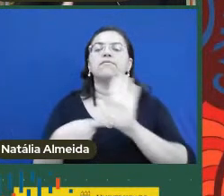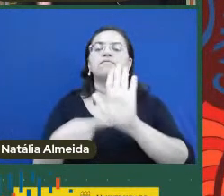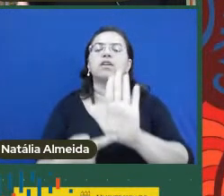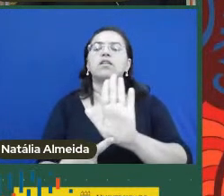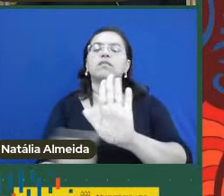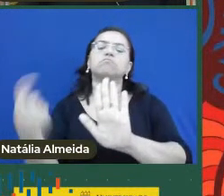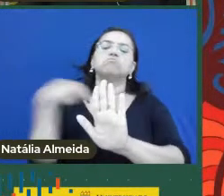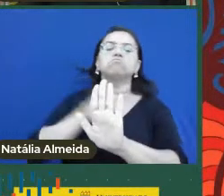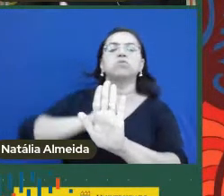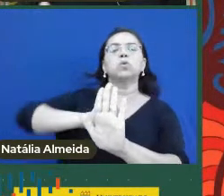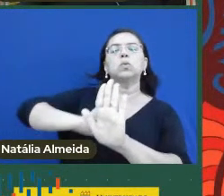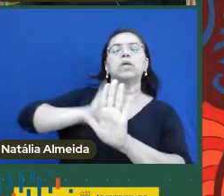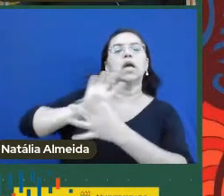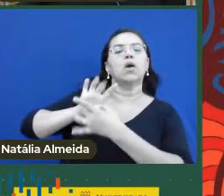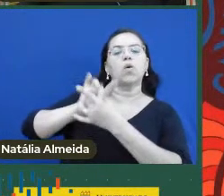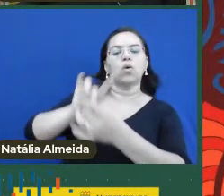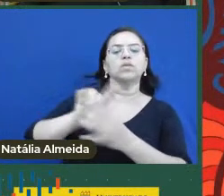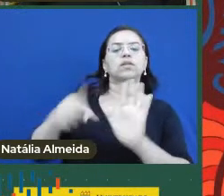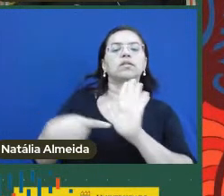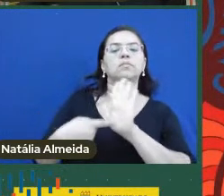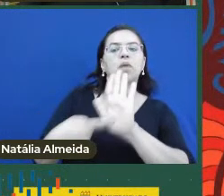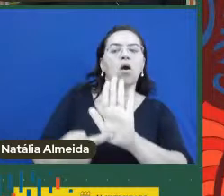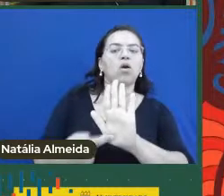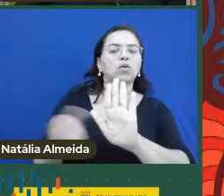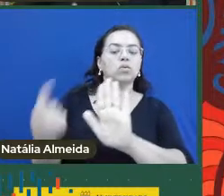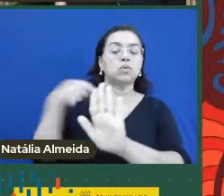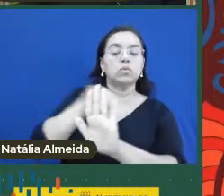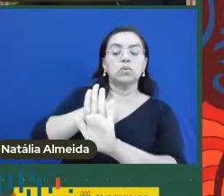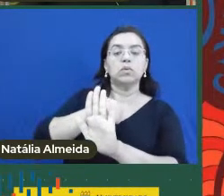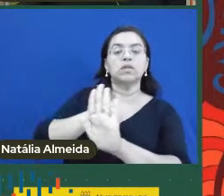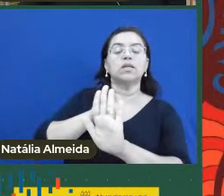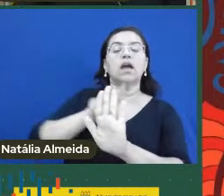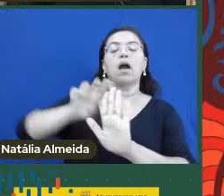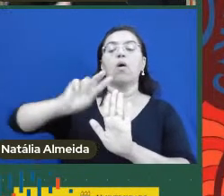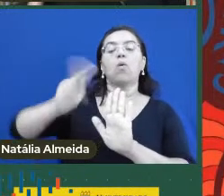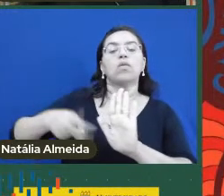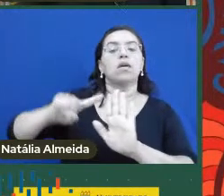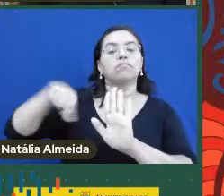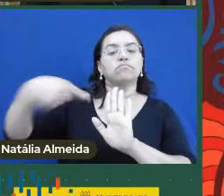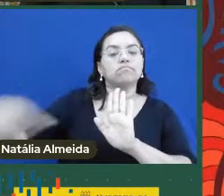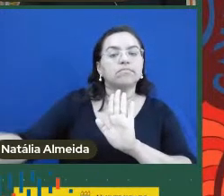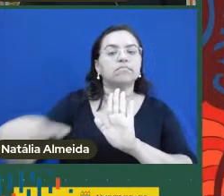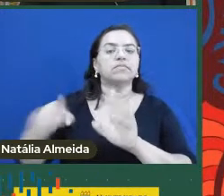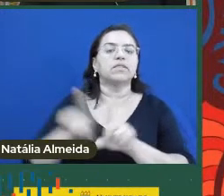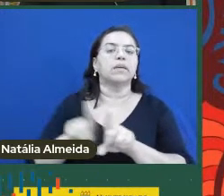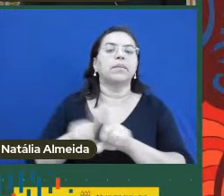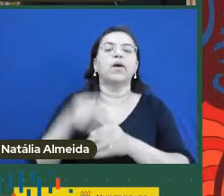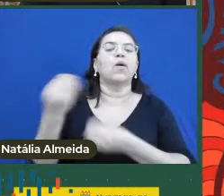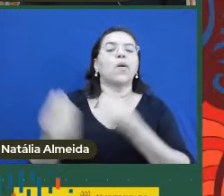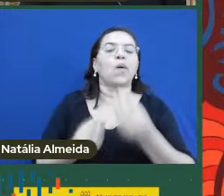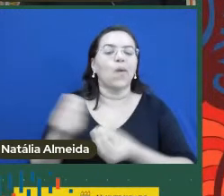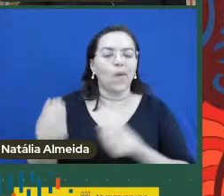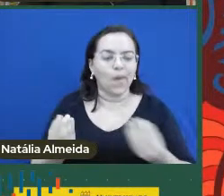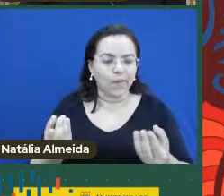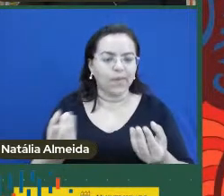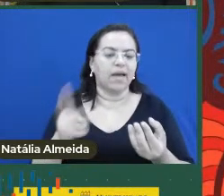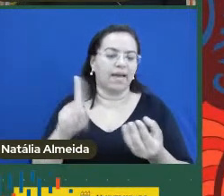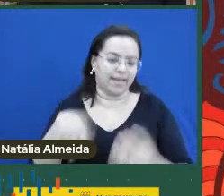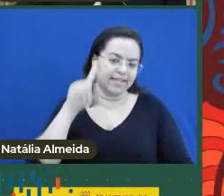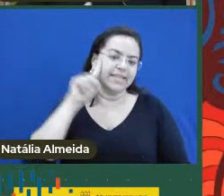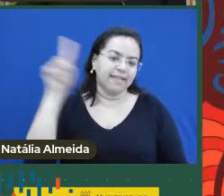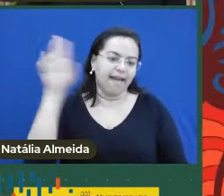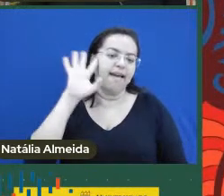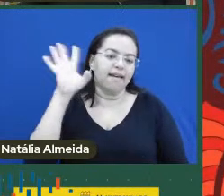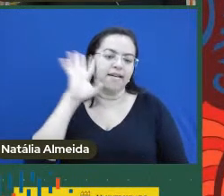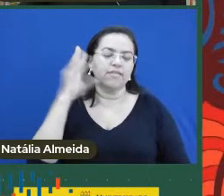os contextos, as intenções, né, os reflexos, os usos, os sobreusos. E aí a ideia é isso, a gente vai